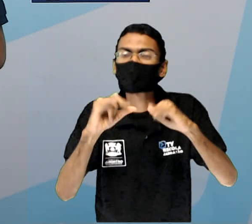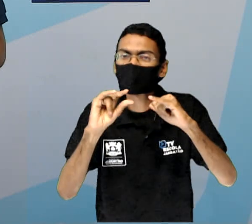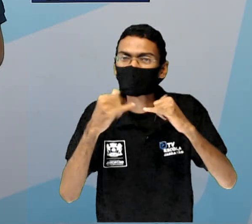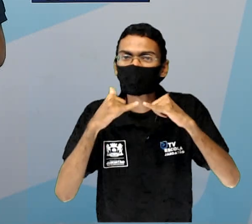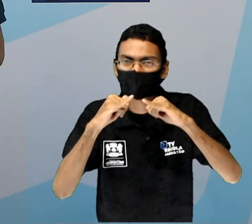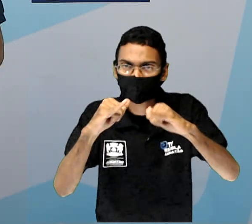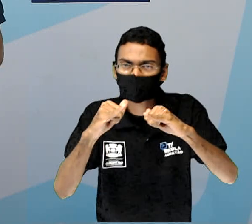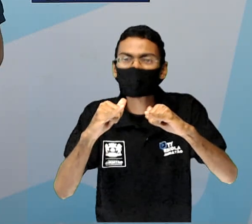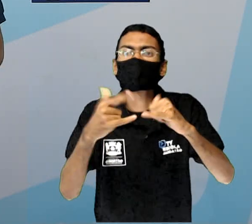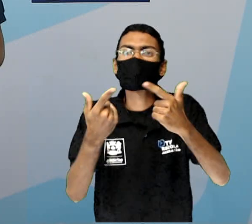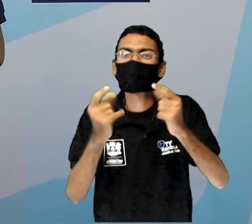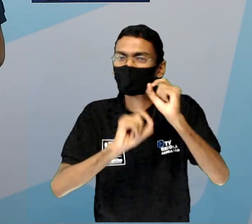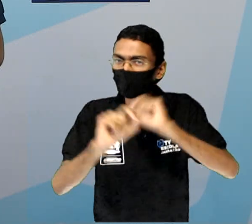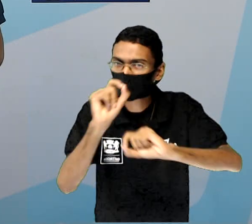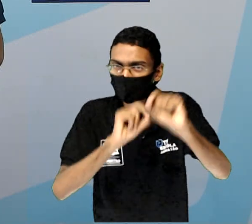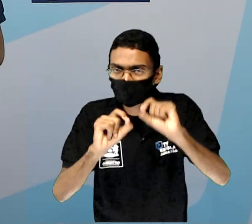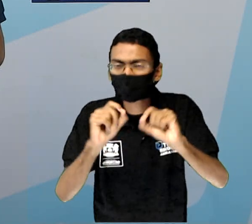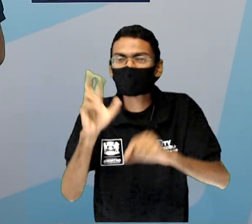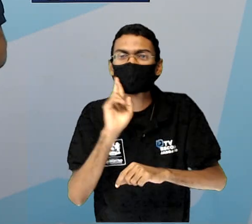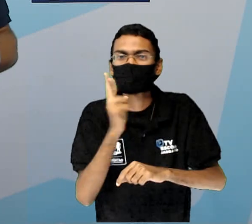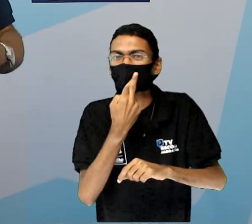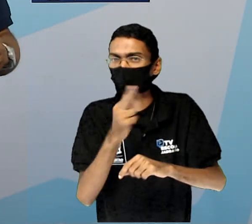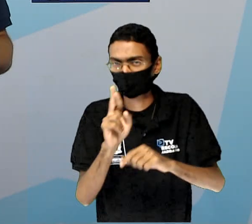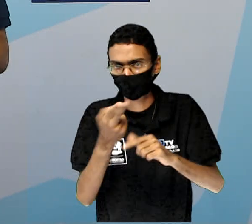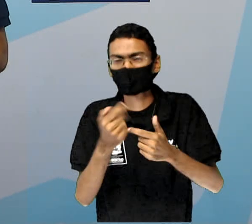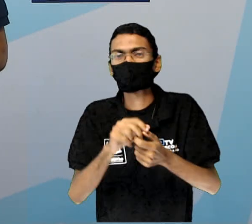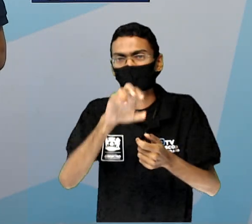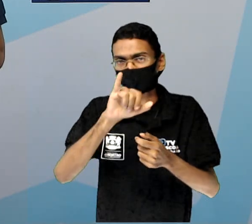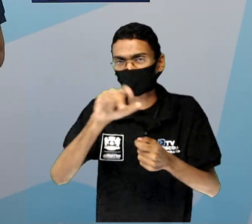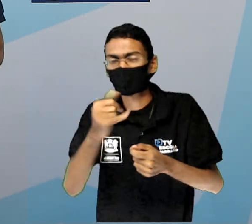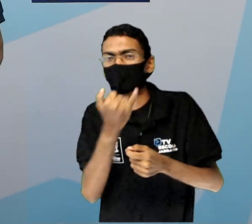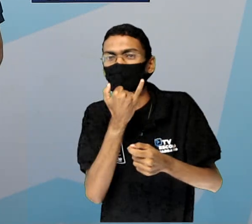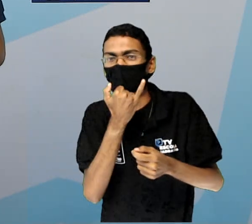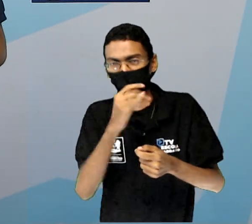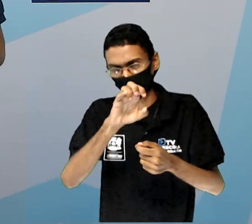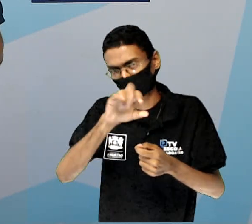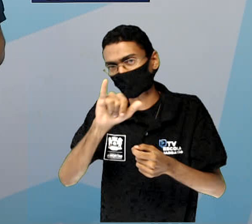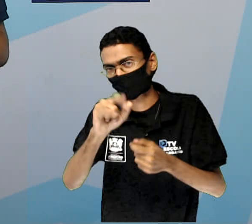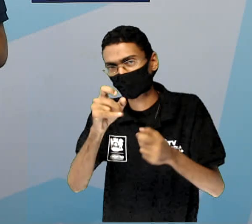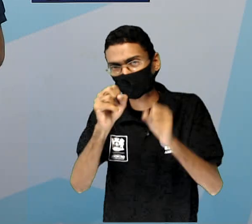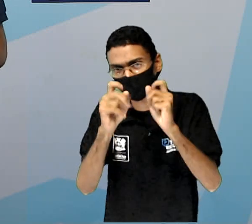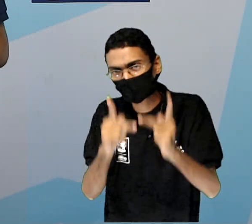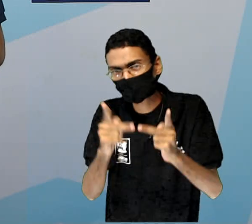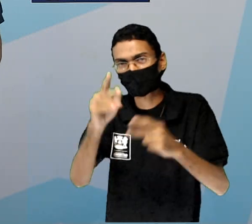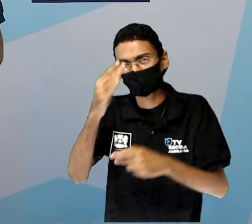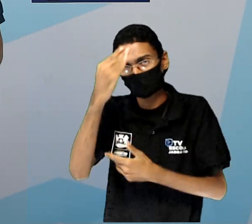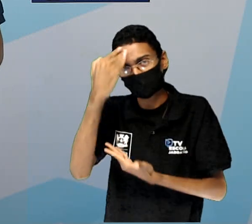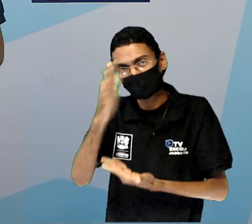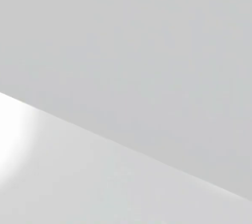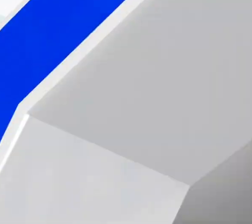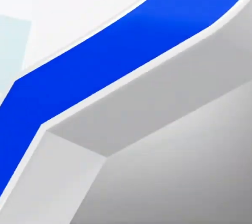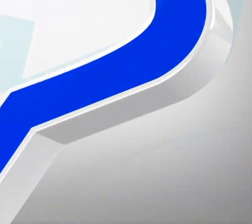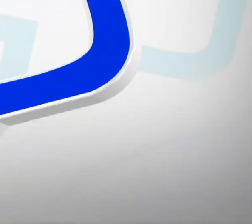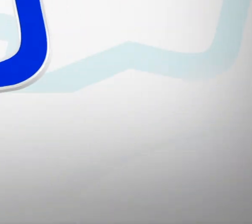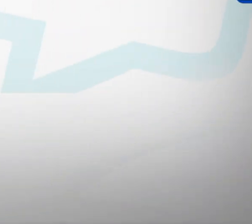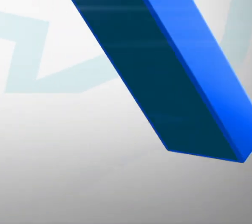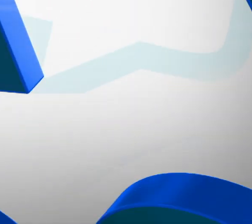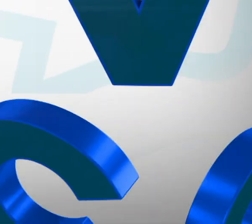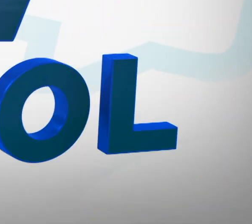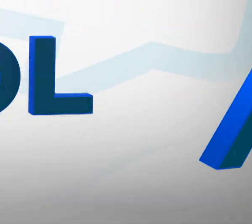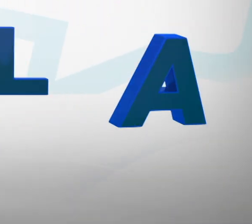demais países formadores desse grupo, naturalmente. Então, beleza. Fica aí a nossa aula de hoje,